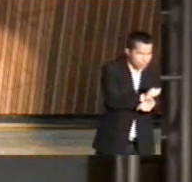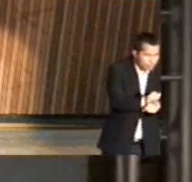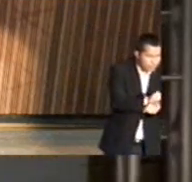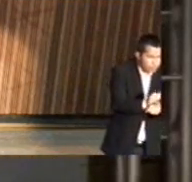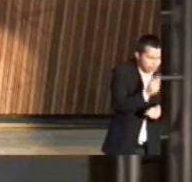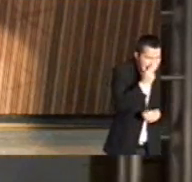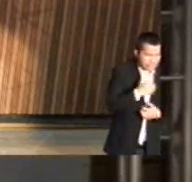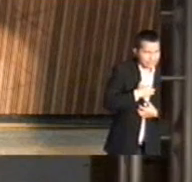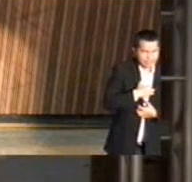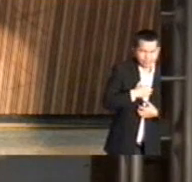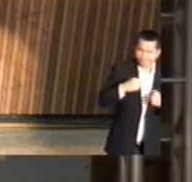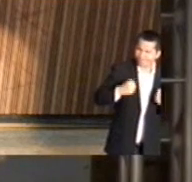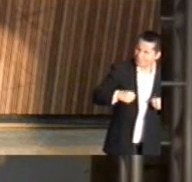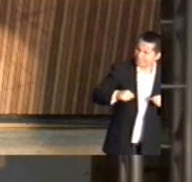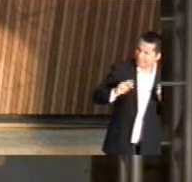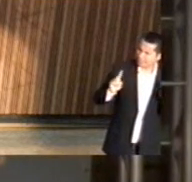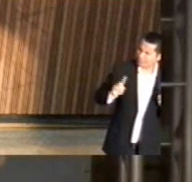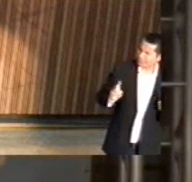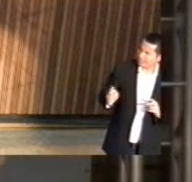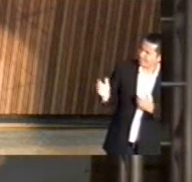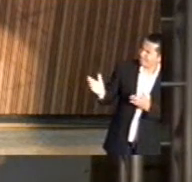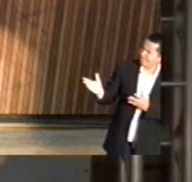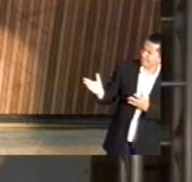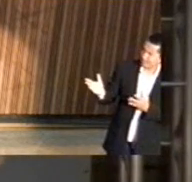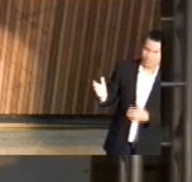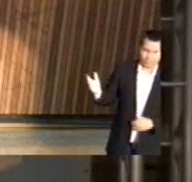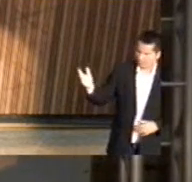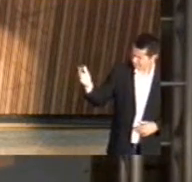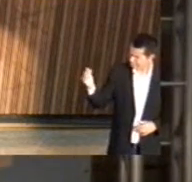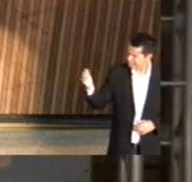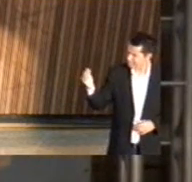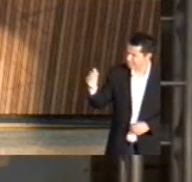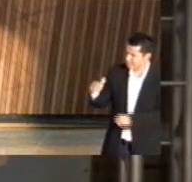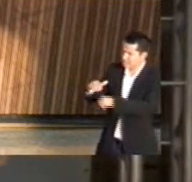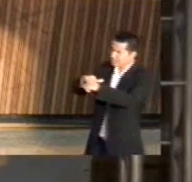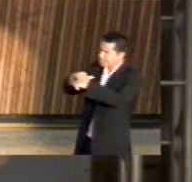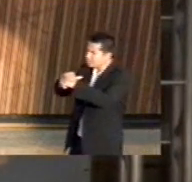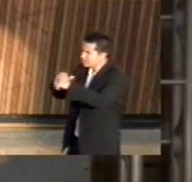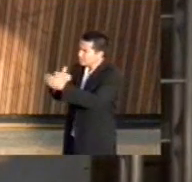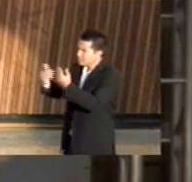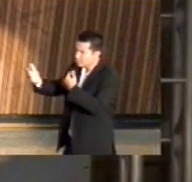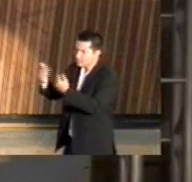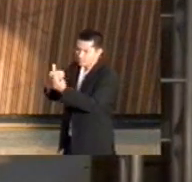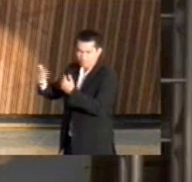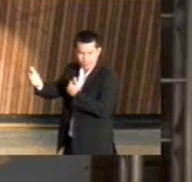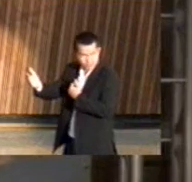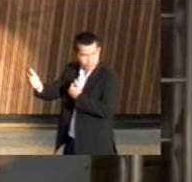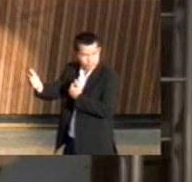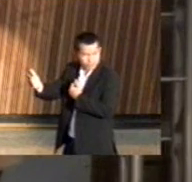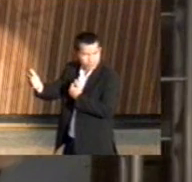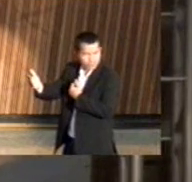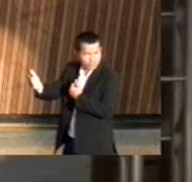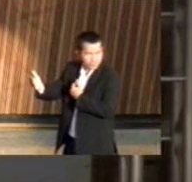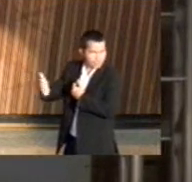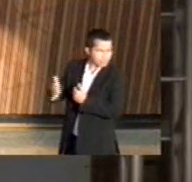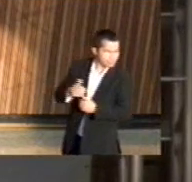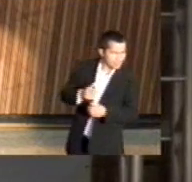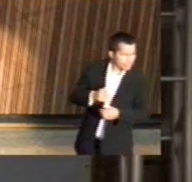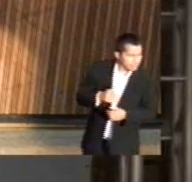mesmo tempo que ele colocou limite, ele abriu as portas por uma decisão confortável para